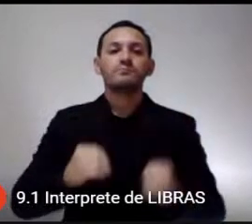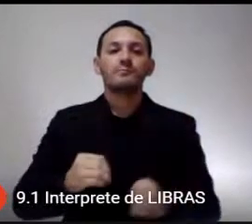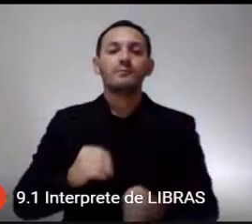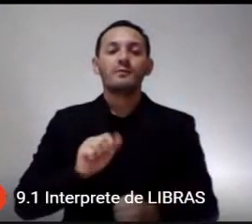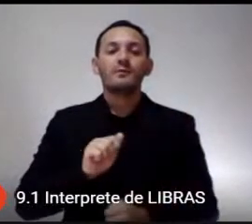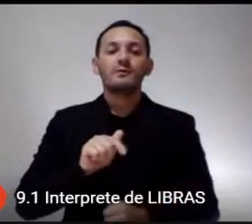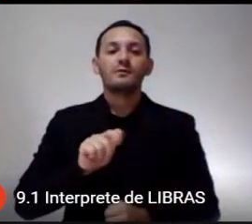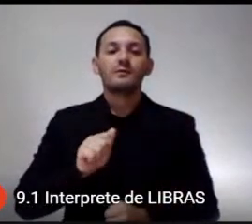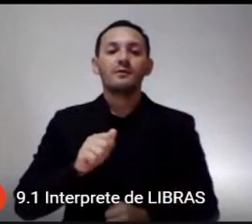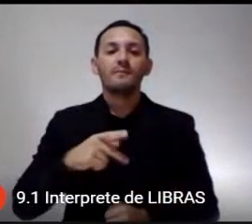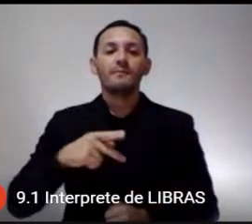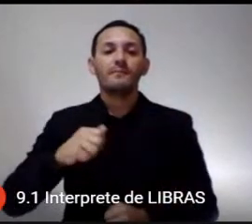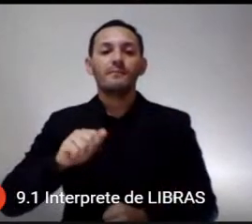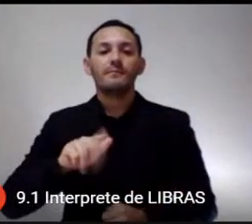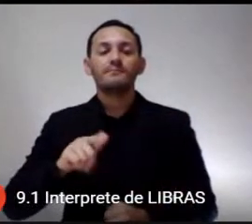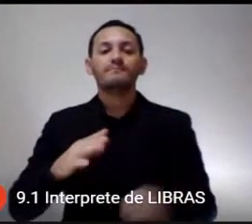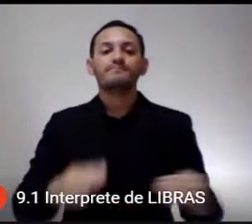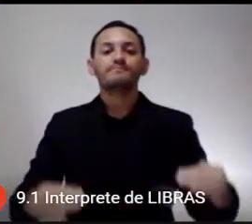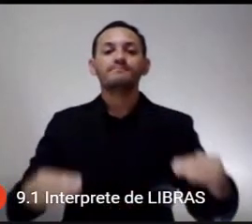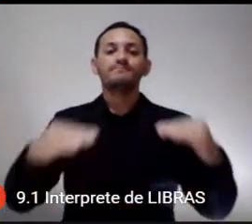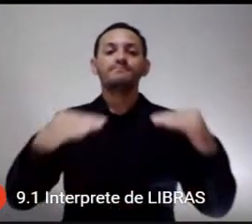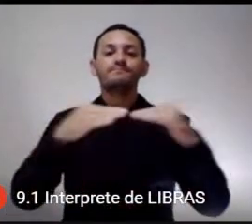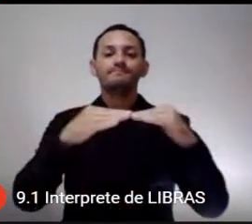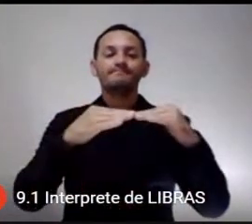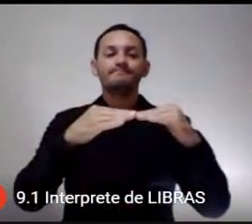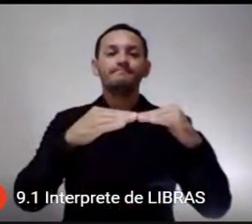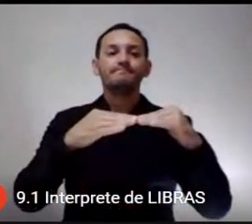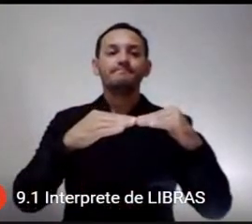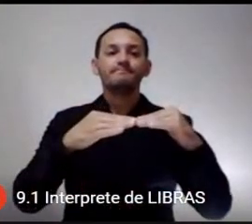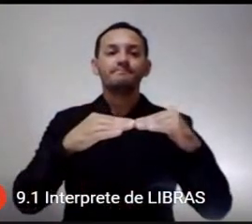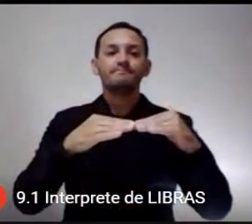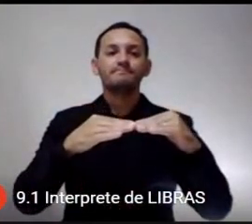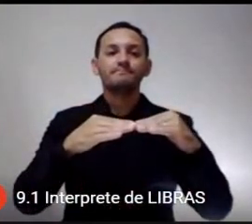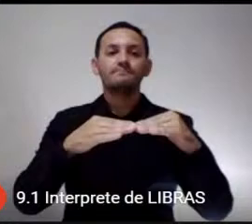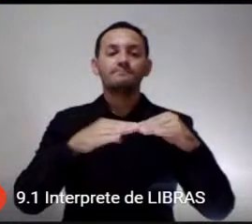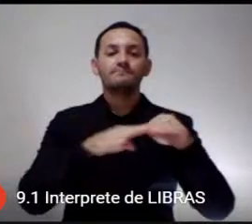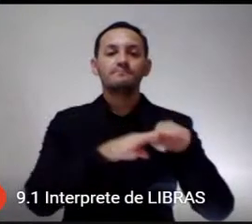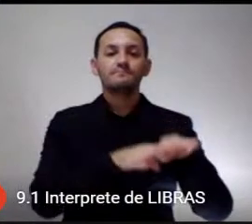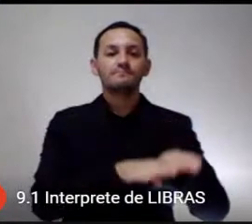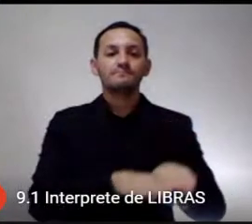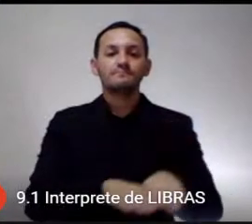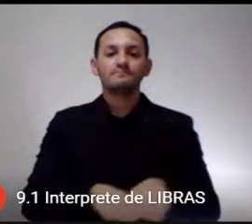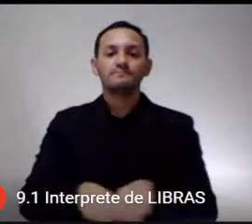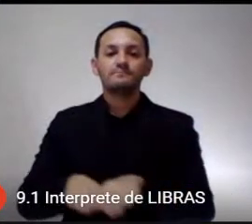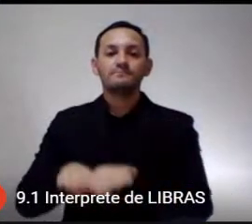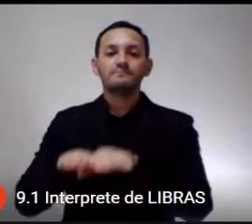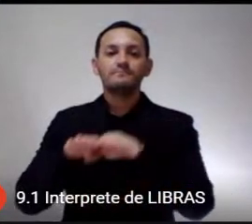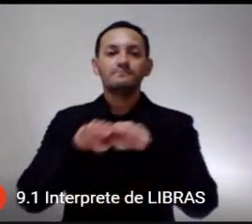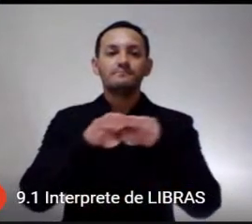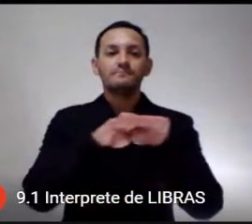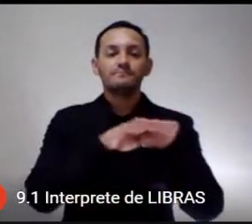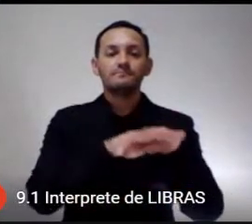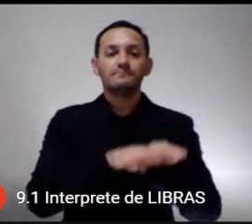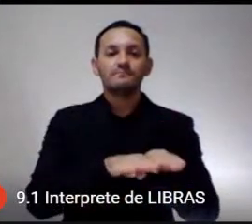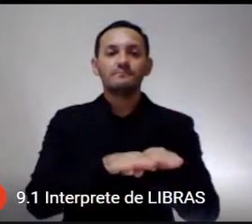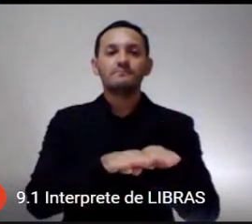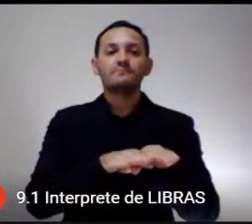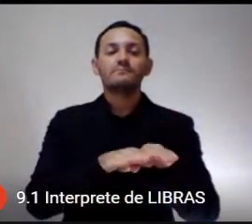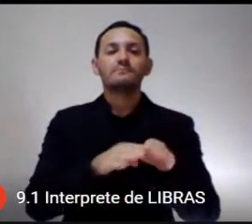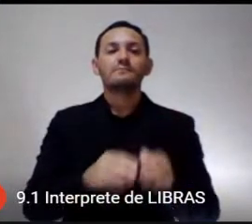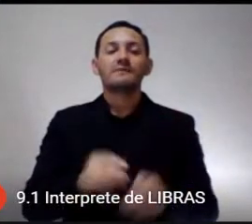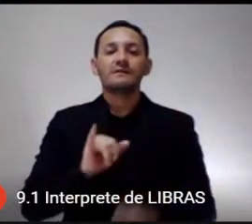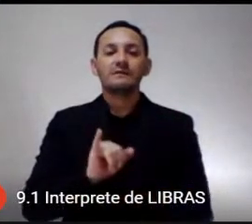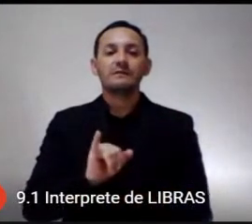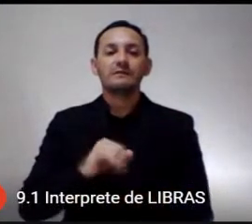Paula. Eu acompanho o relator. Então, embargos conhecidos e